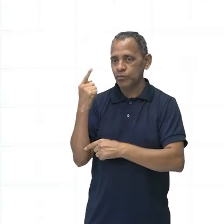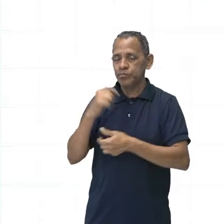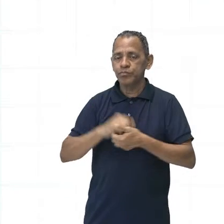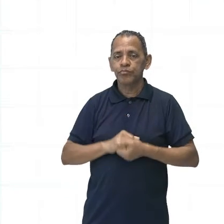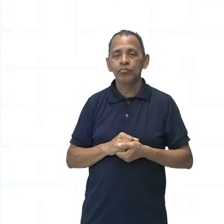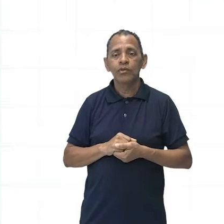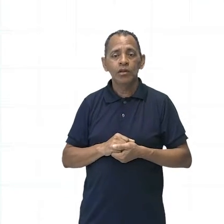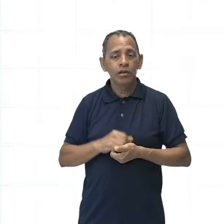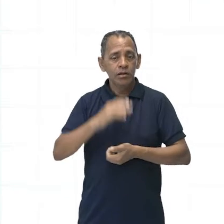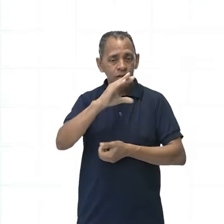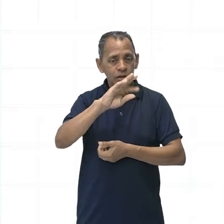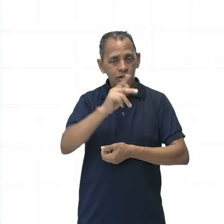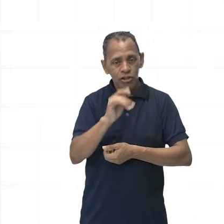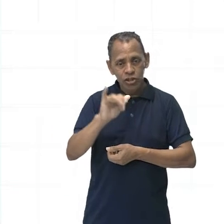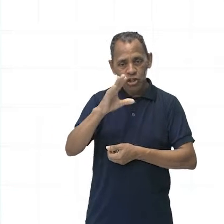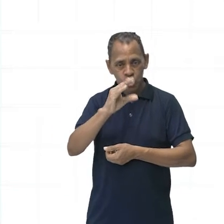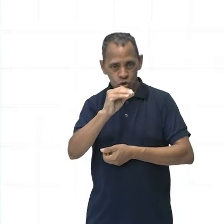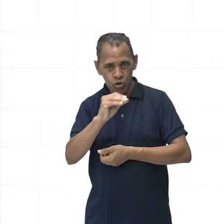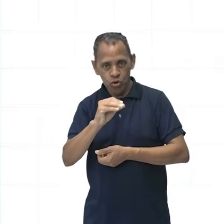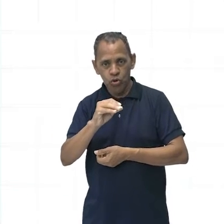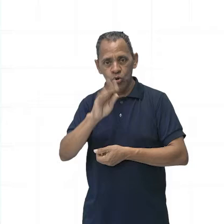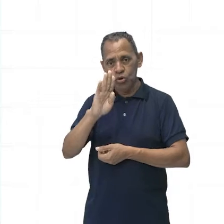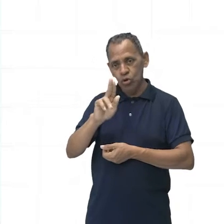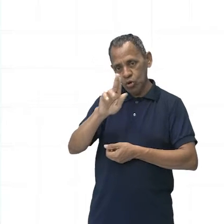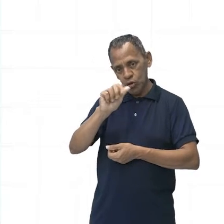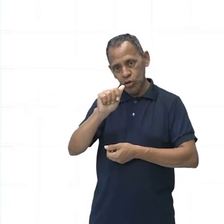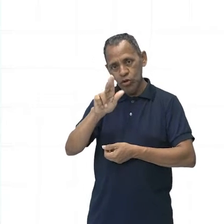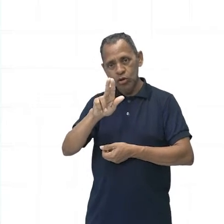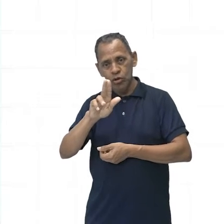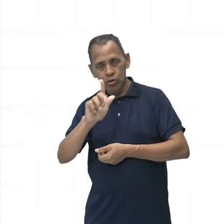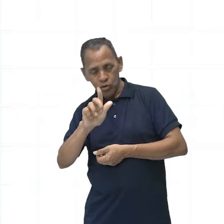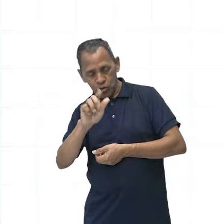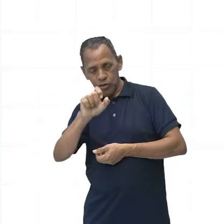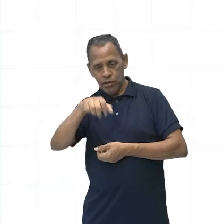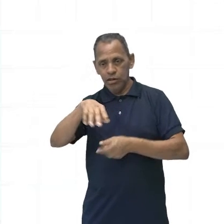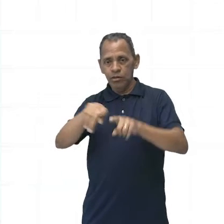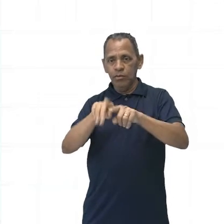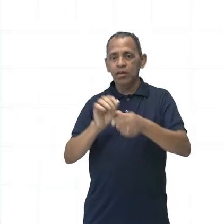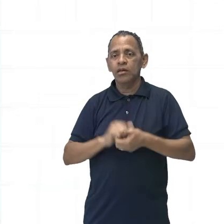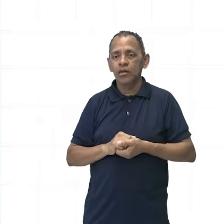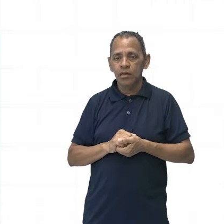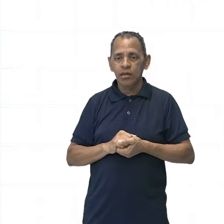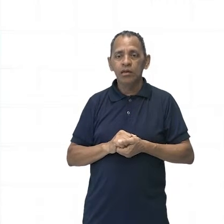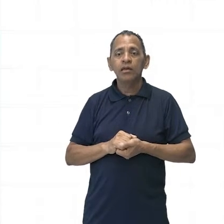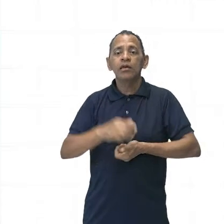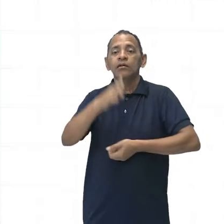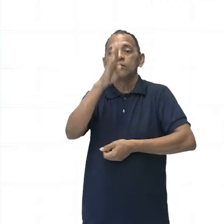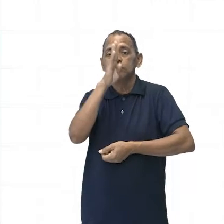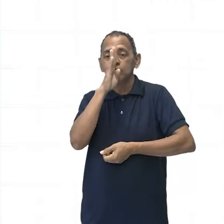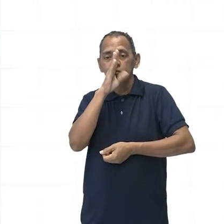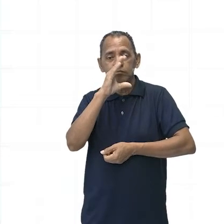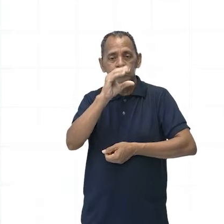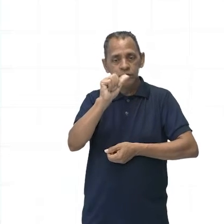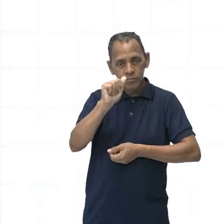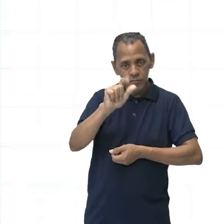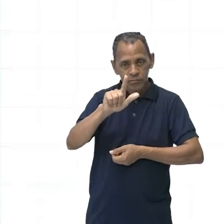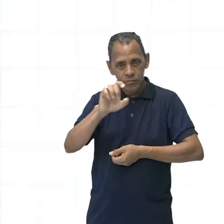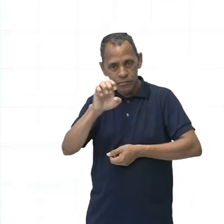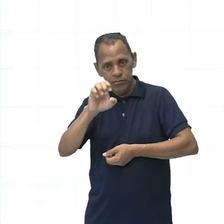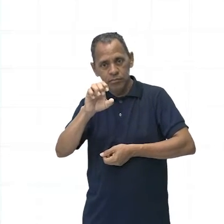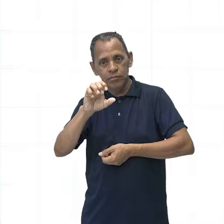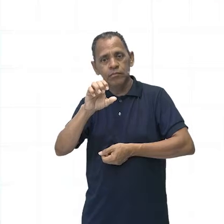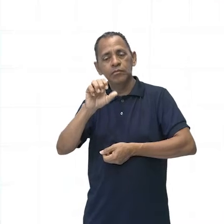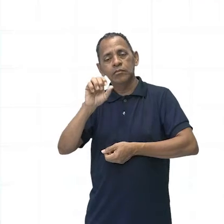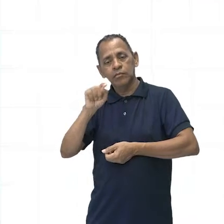Então, Chico Buarque e suas músicas como Cálice e Apesar de Você são exemplos emblemáticos de crítica ao